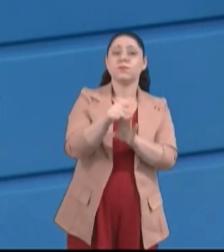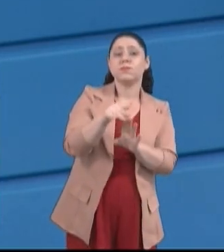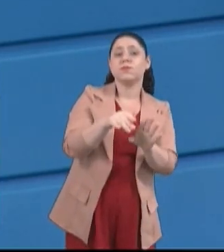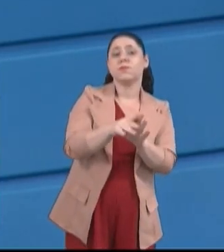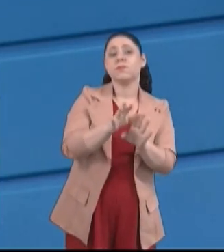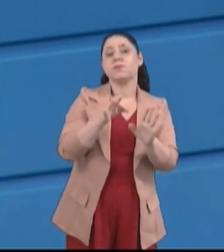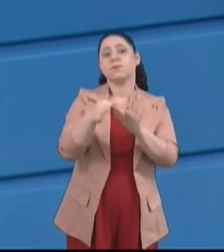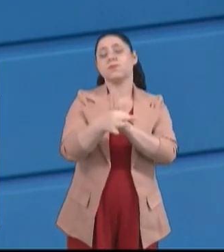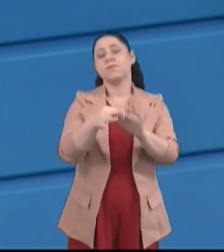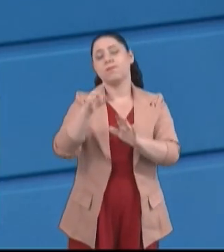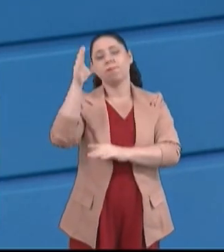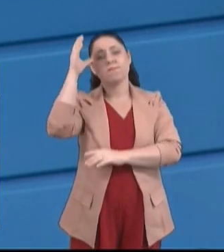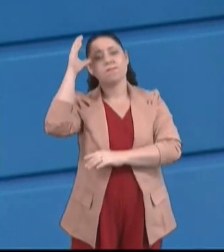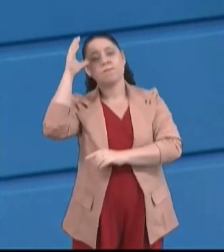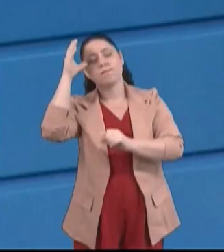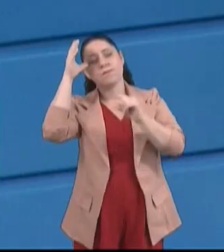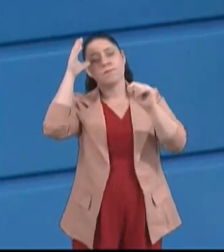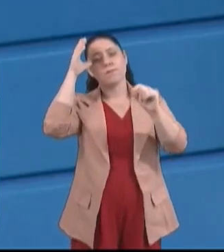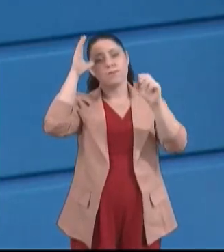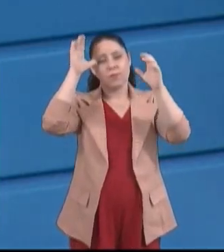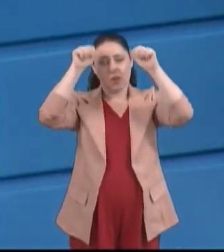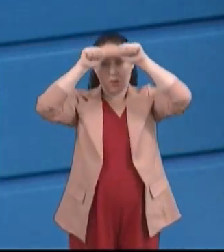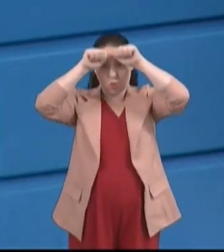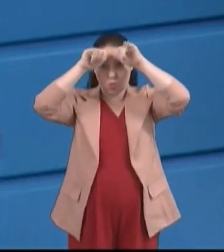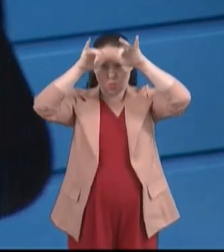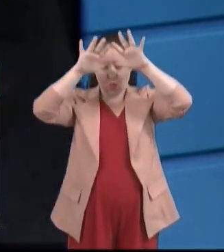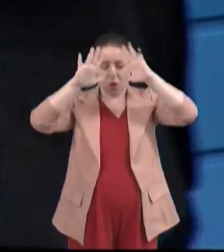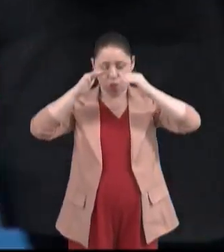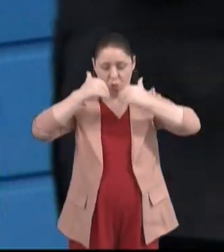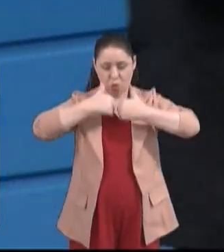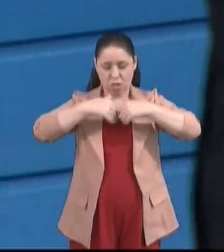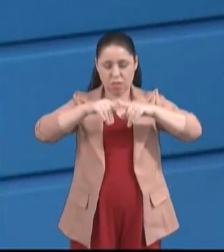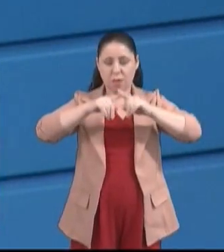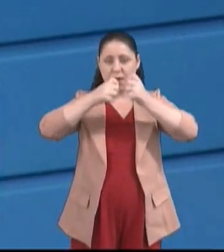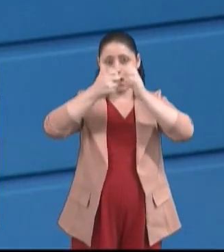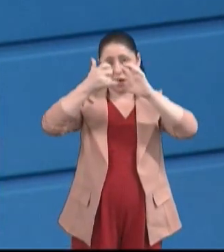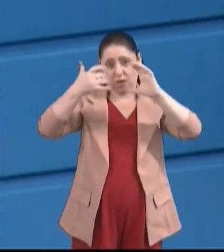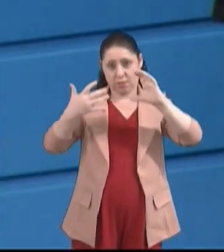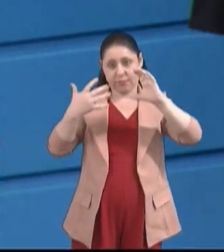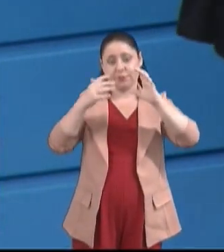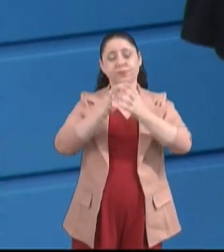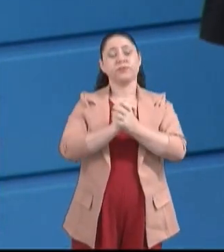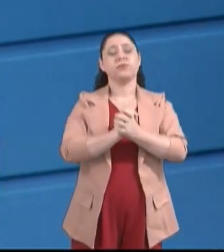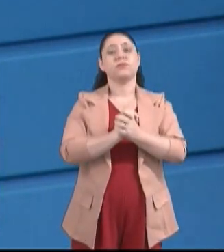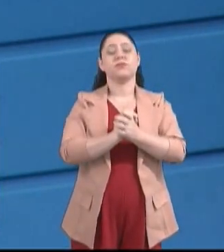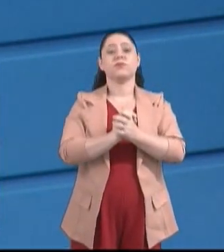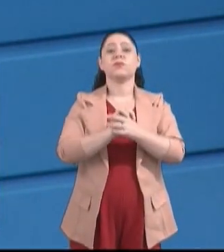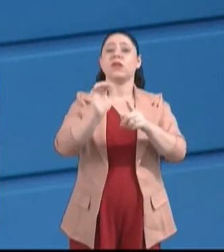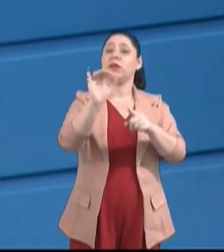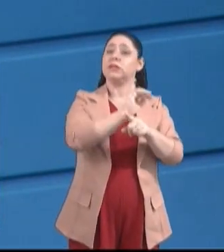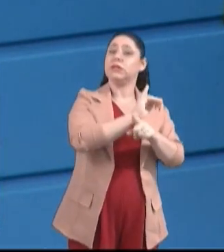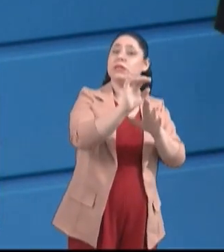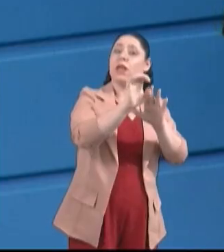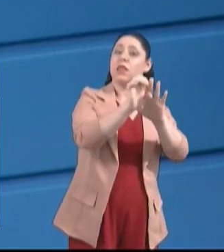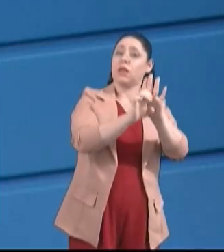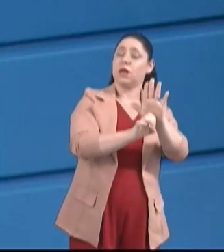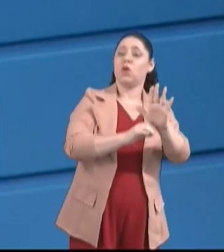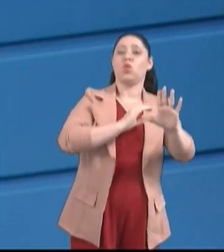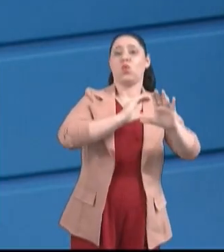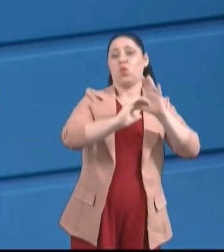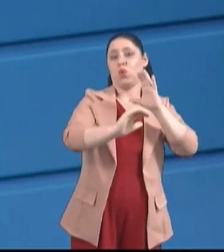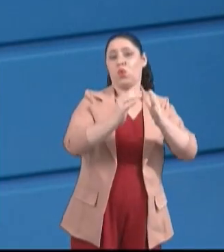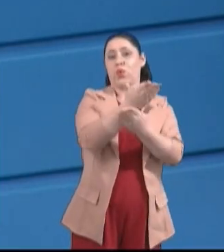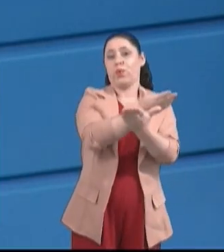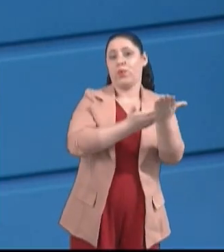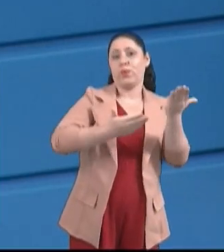orientações: compreensão do transtorno do espectro autista e suas características, estratégias de comunicação e